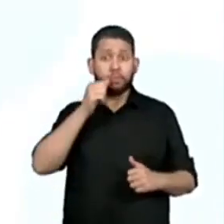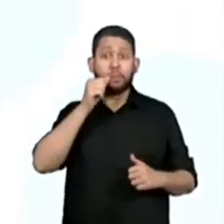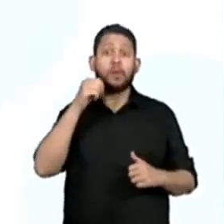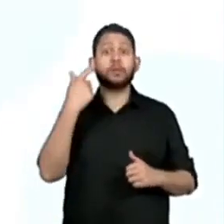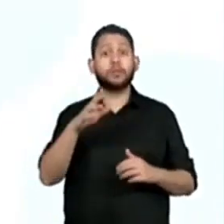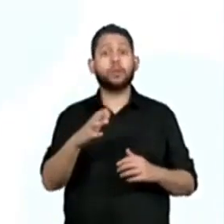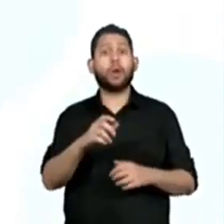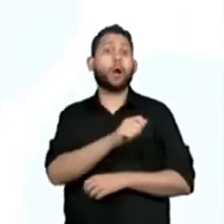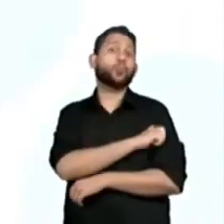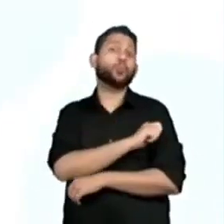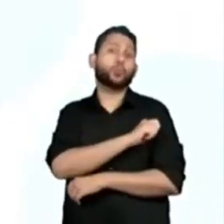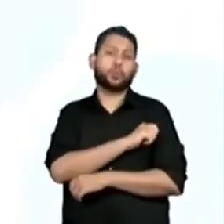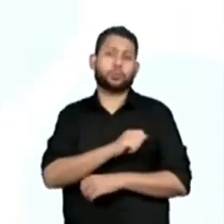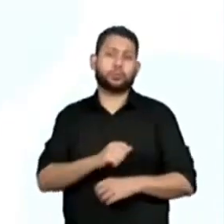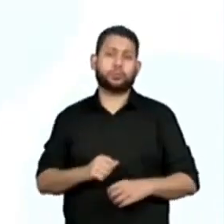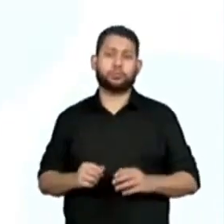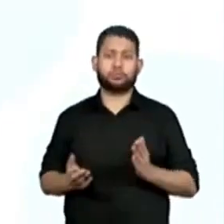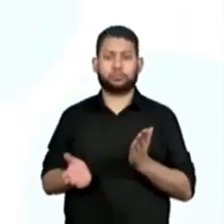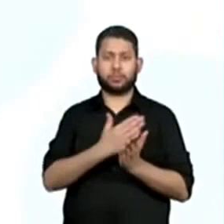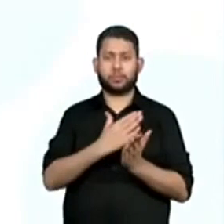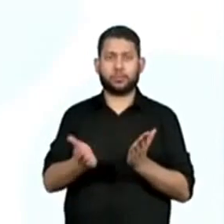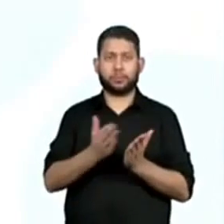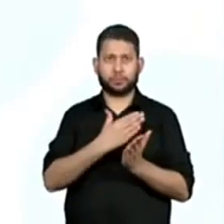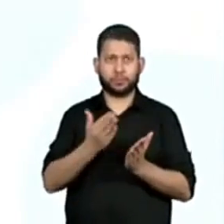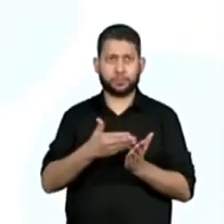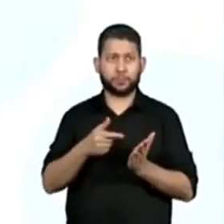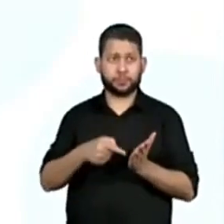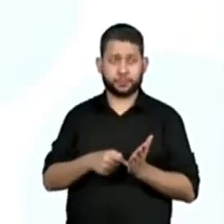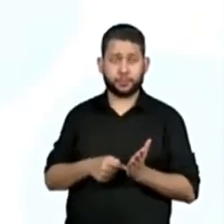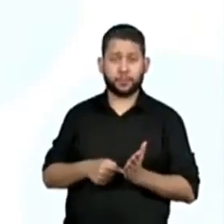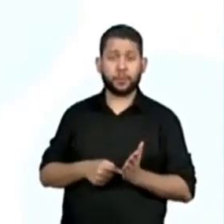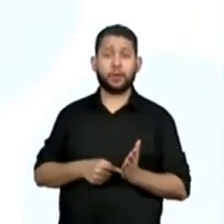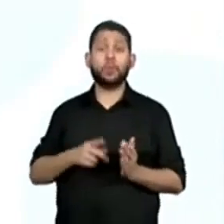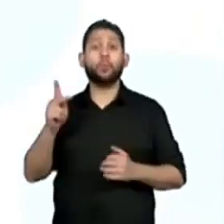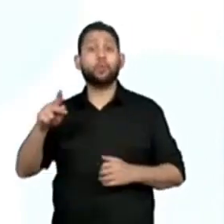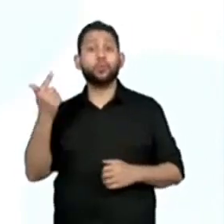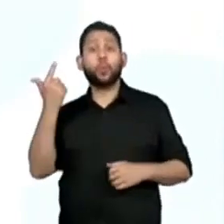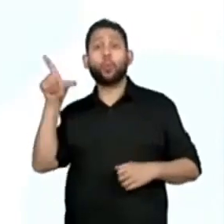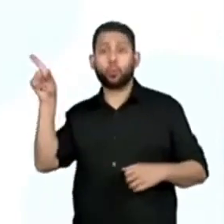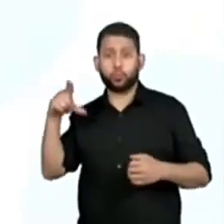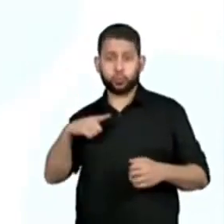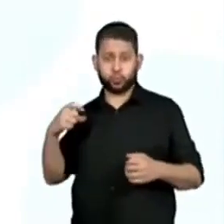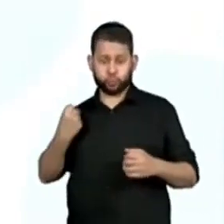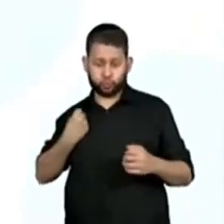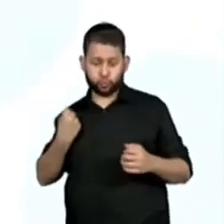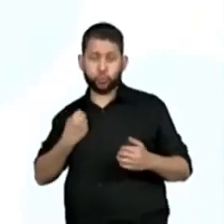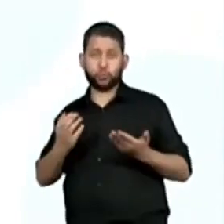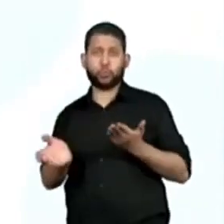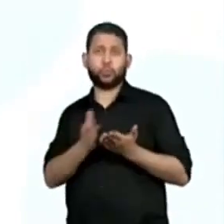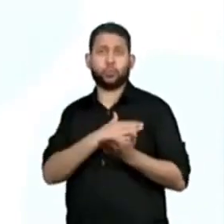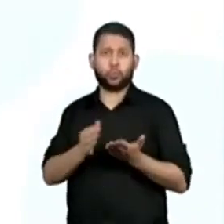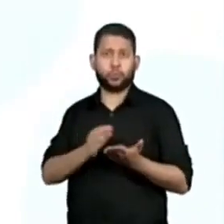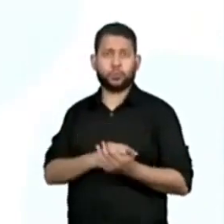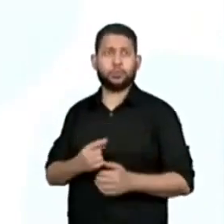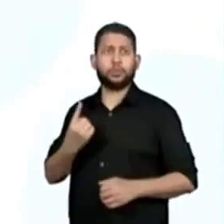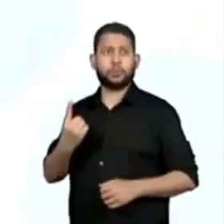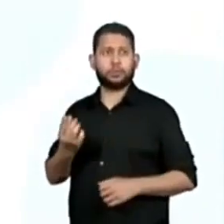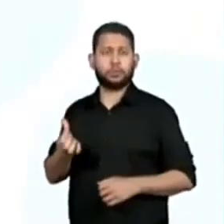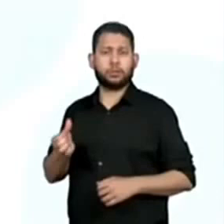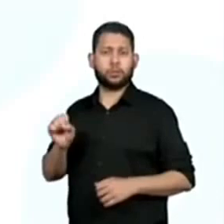entre as páginas 112/113 e o caderno do professor entre as páginas